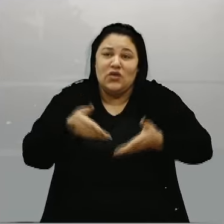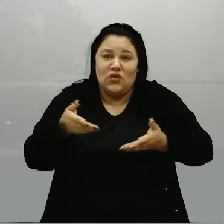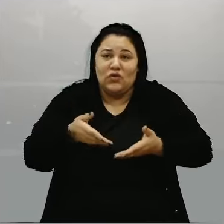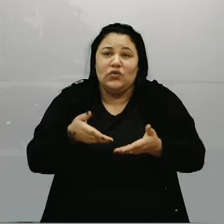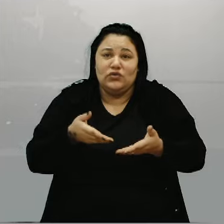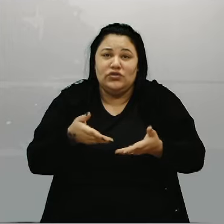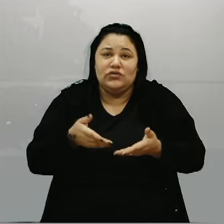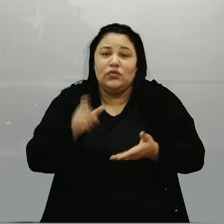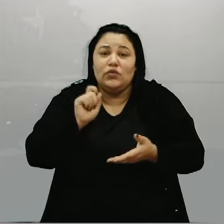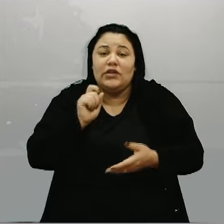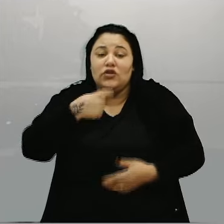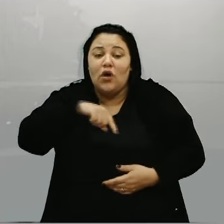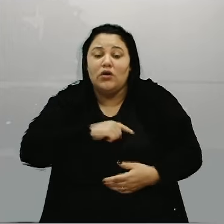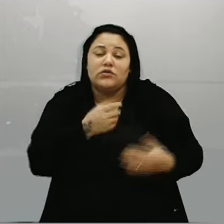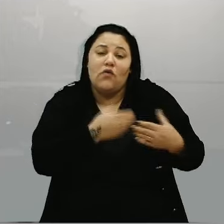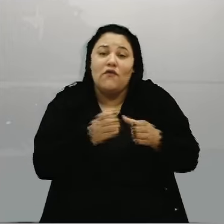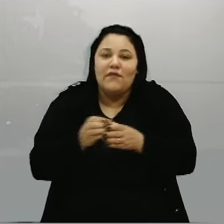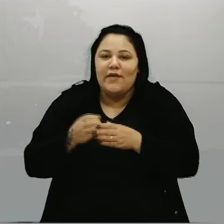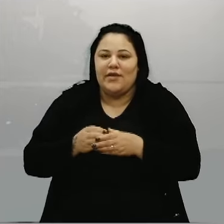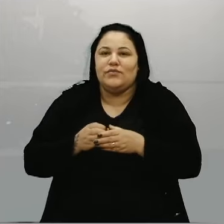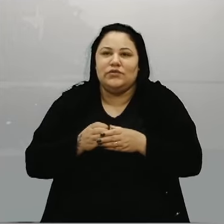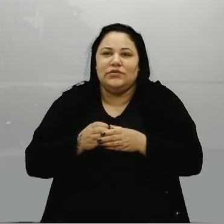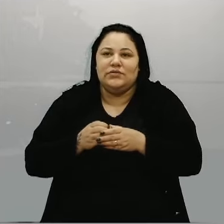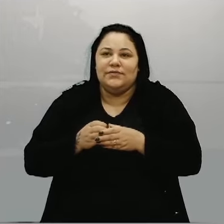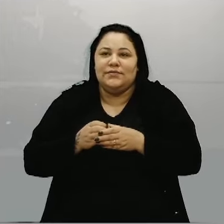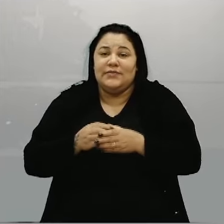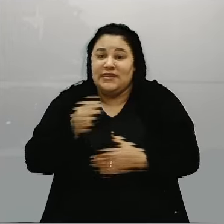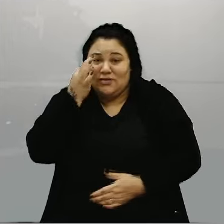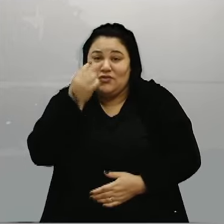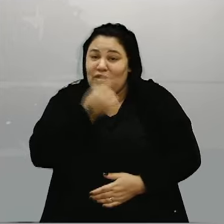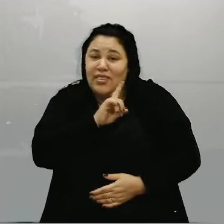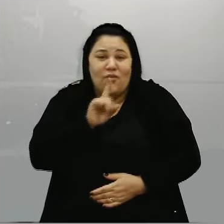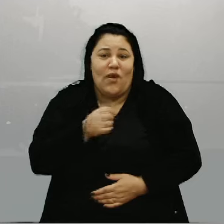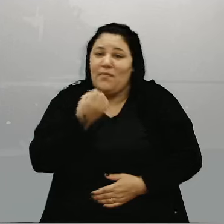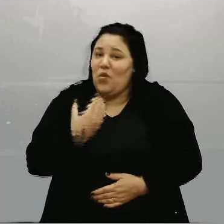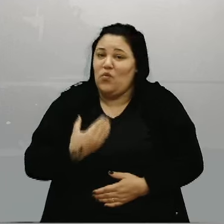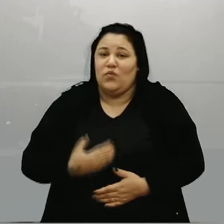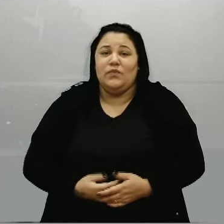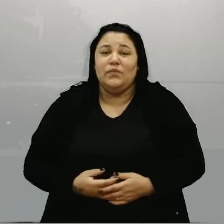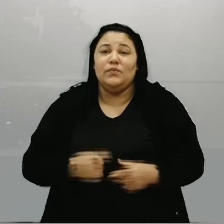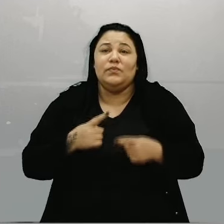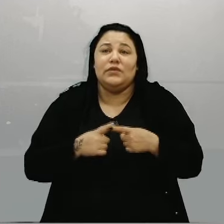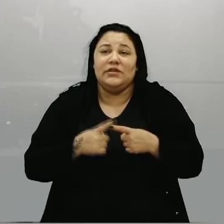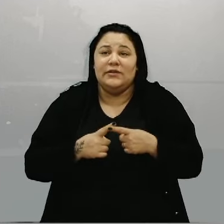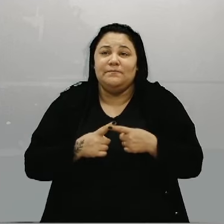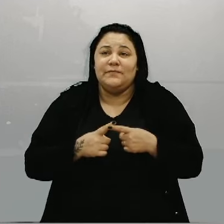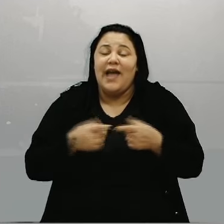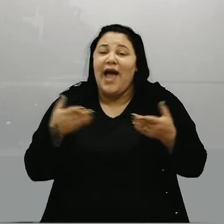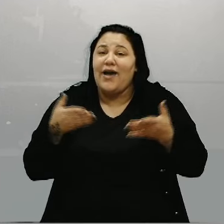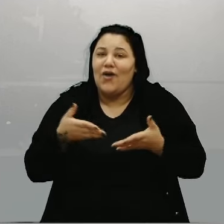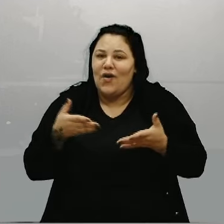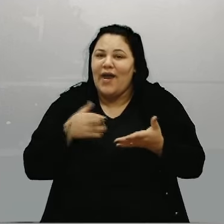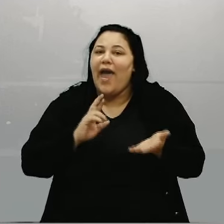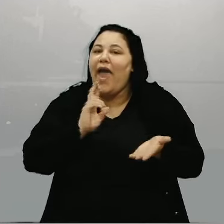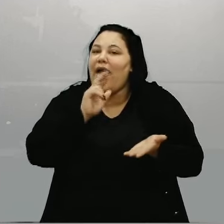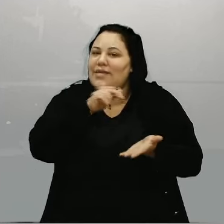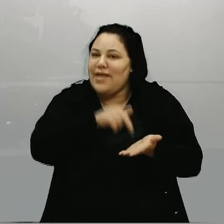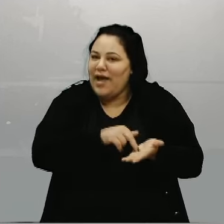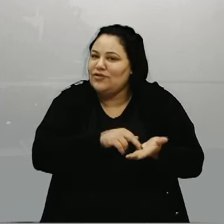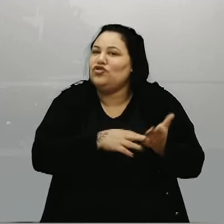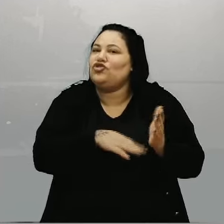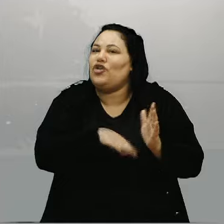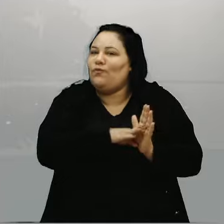estamos vivenciando não é um quadro tão bom porque é um quadro aonde o Realismo tem batido na porta dos